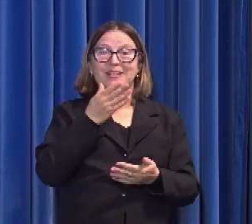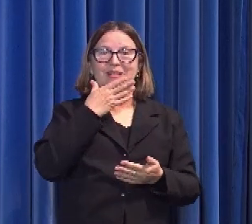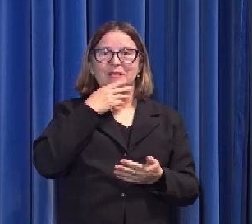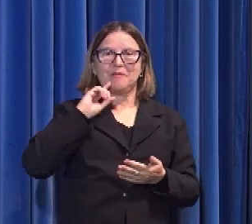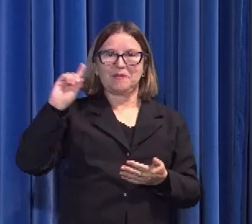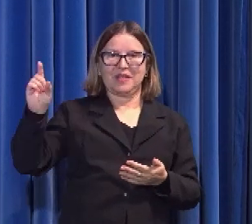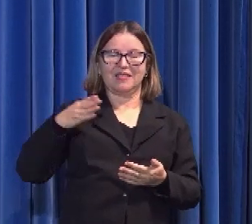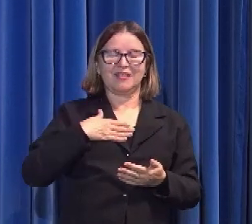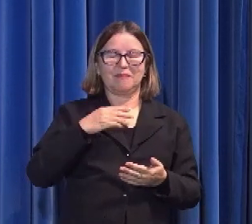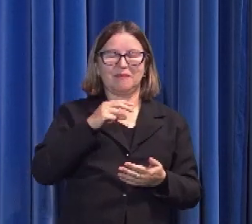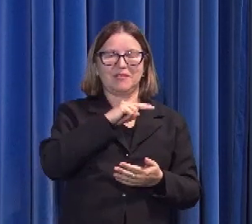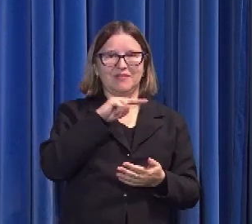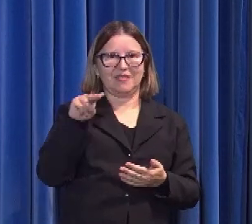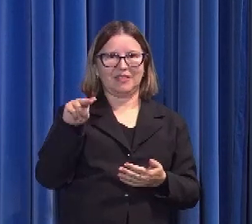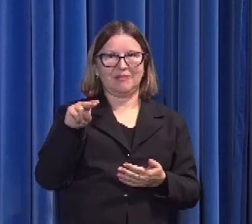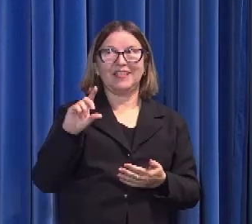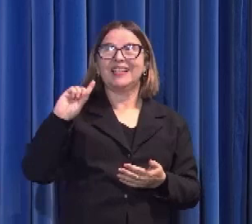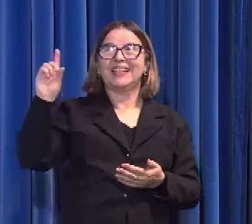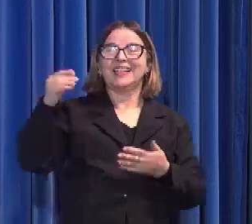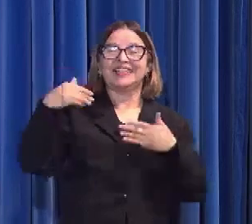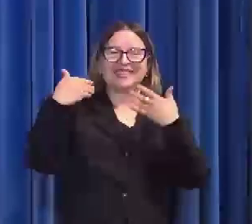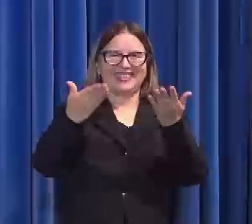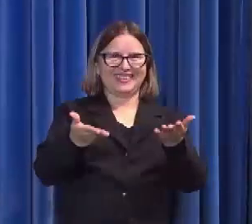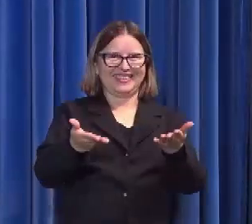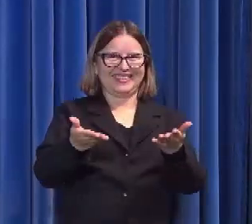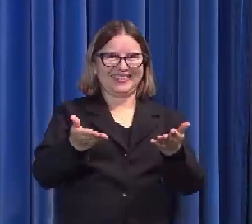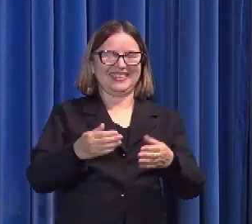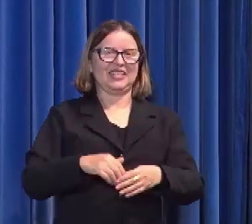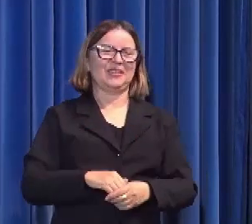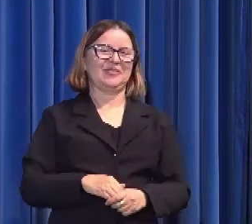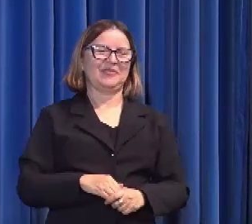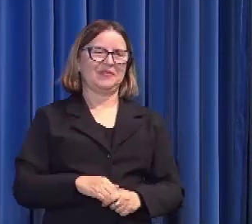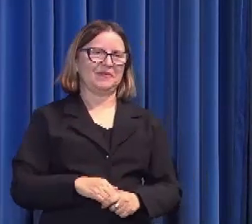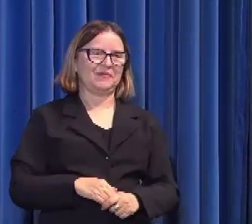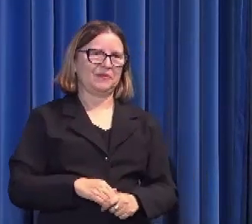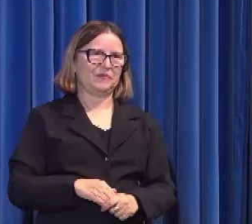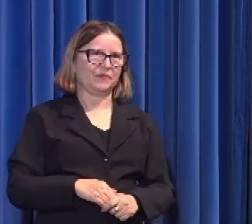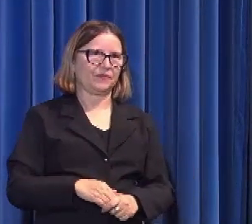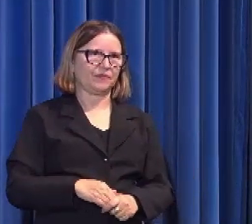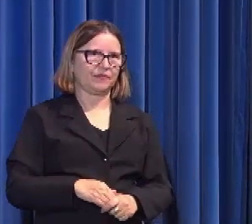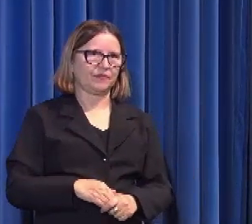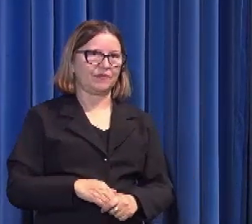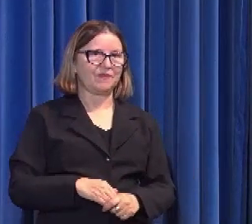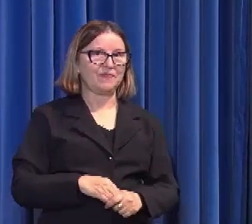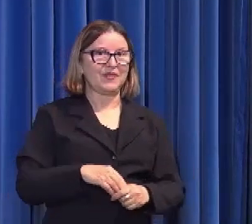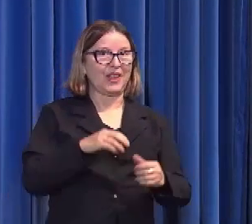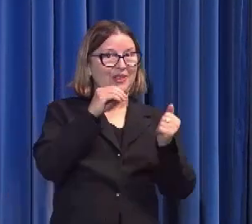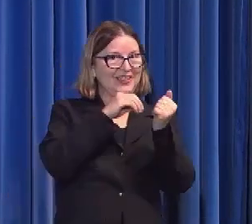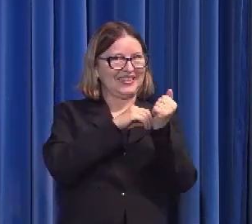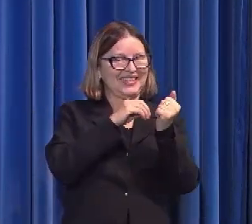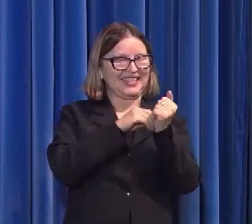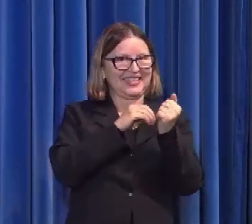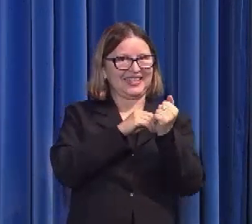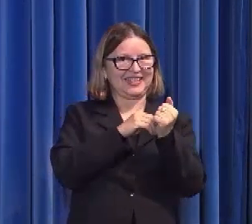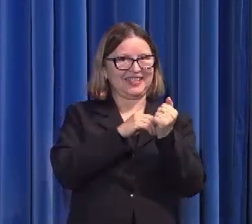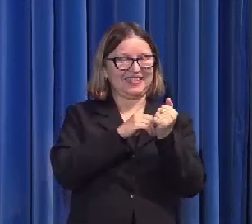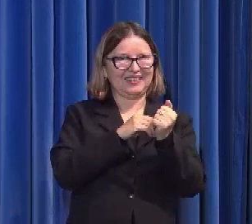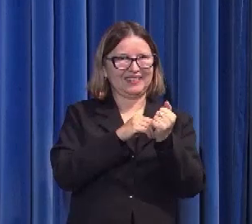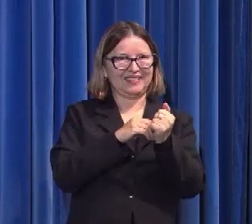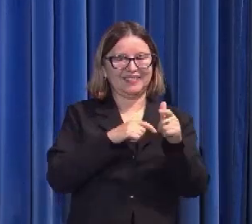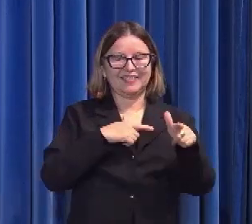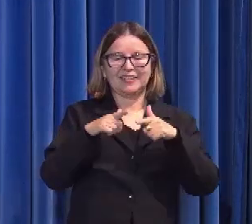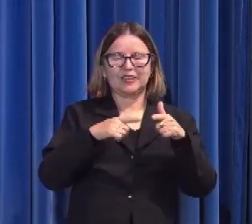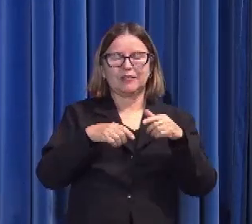pai em meu nome ele vo-lo conceda ó o segredo de um serviço